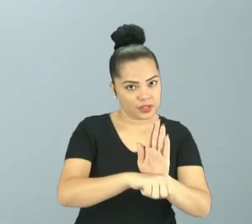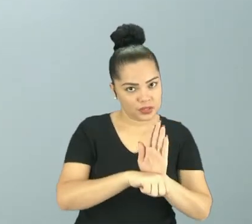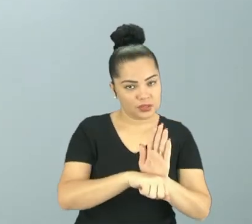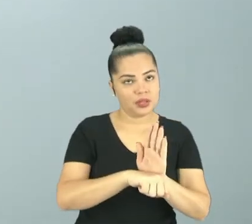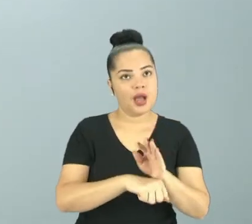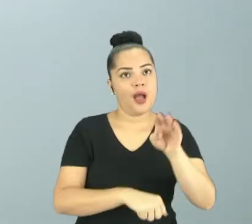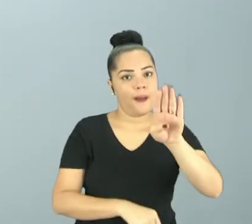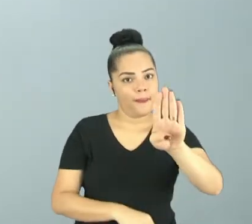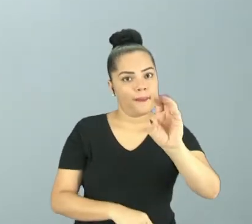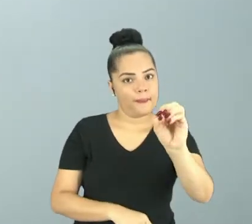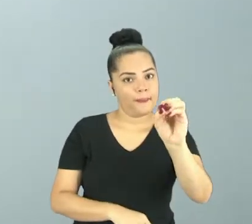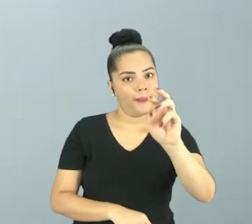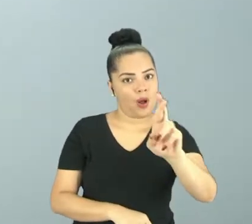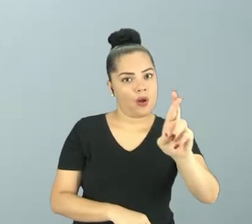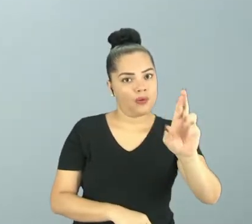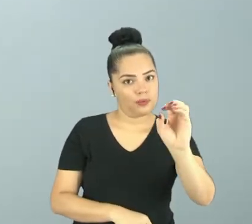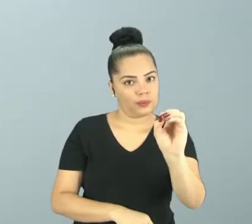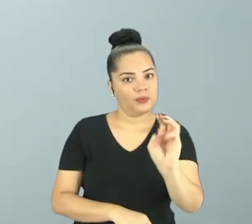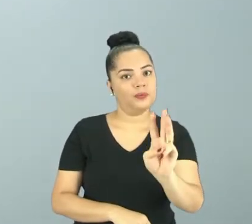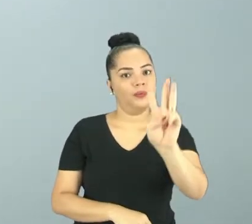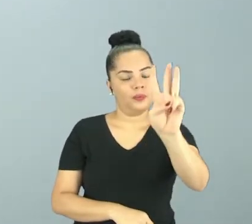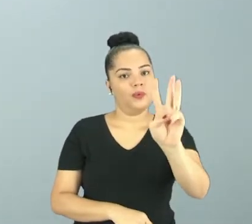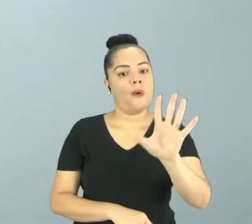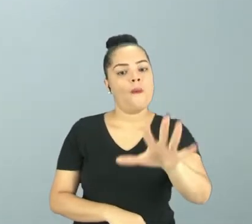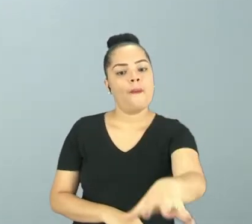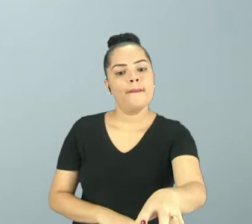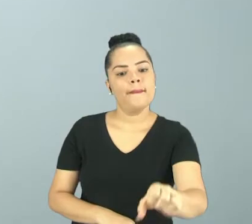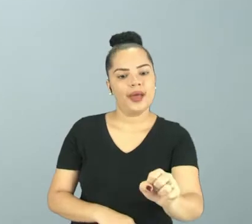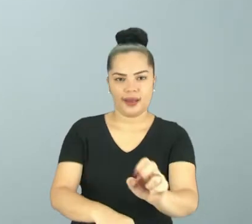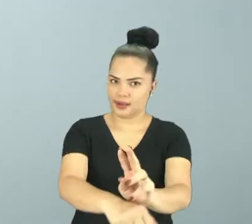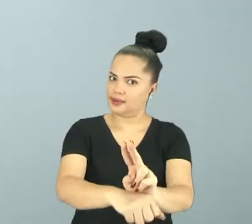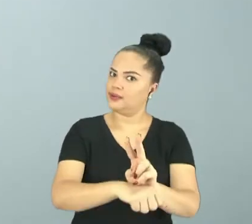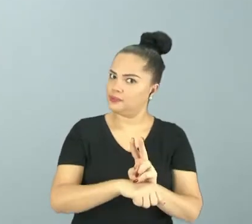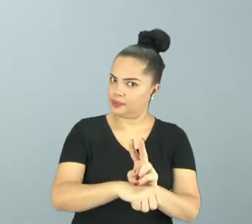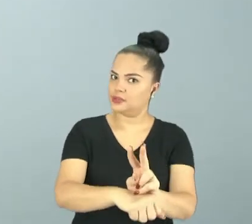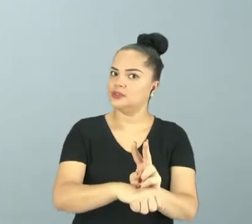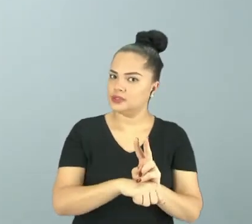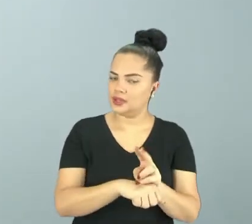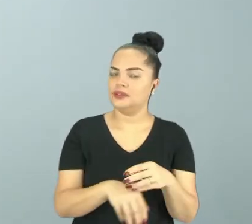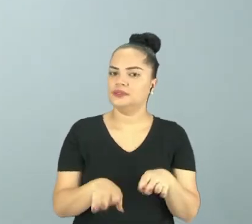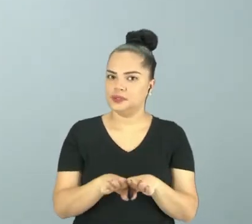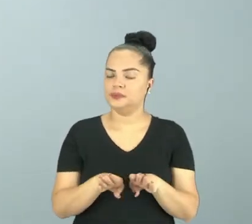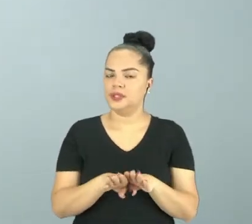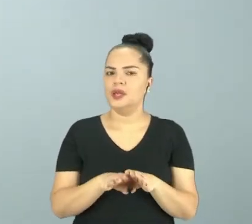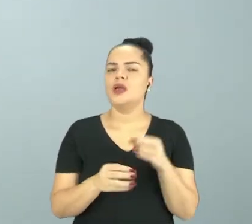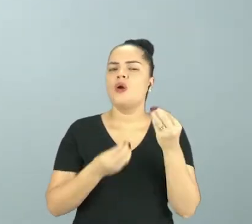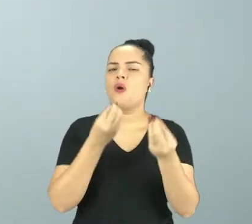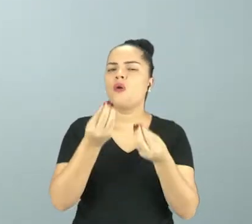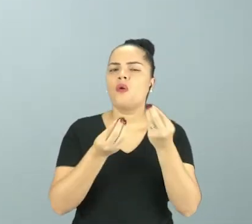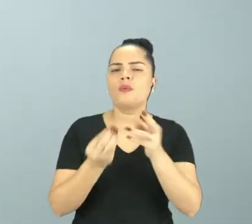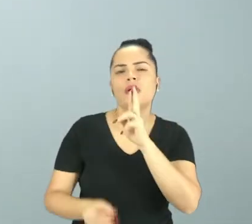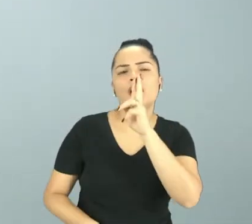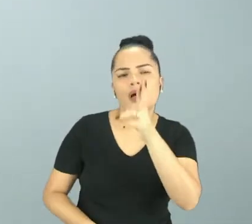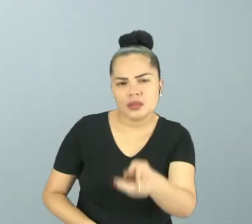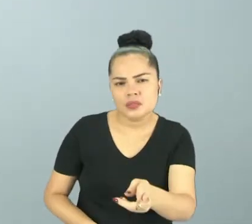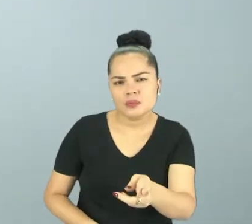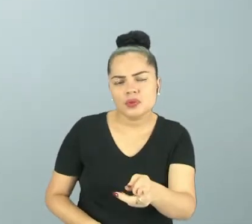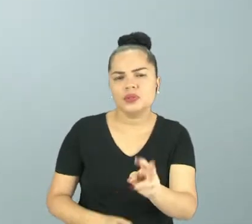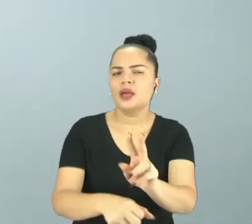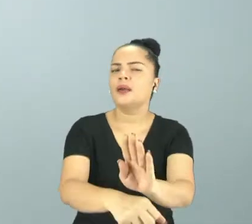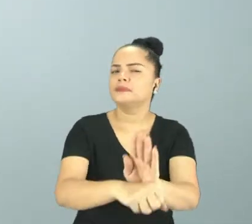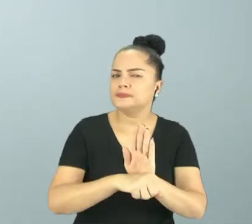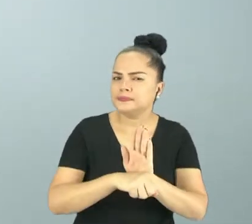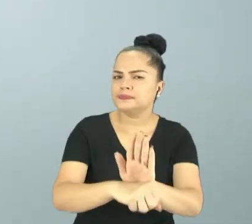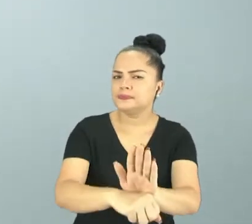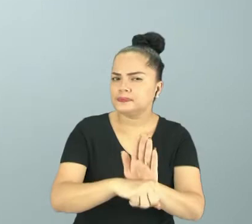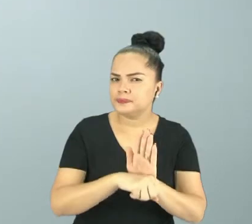certo? Então, temos essa diferença aí de sentido. Agora, como é que eu faço para responder essa pergunta? Você pode me emprestar isso? Você pode me emprestar aquilo? Can